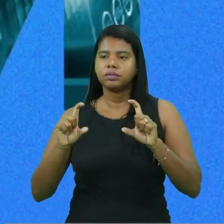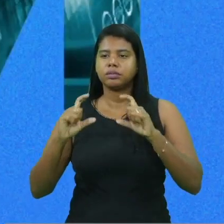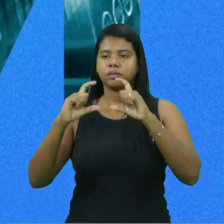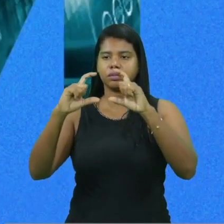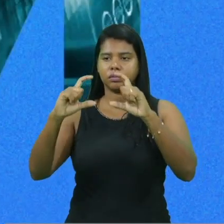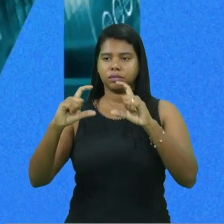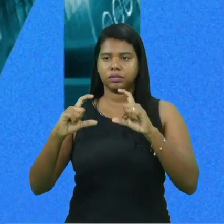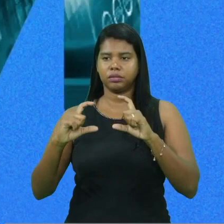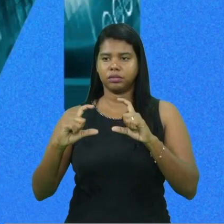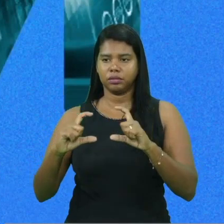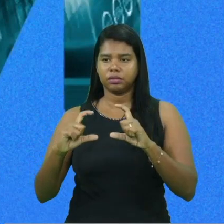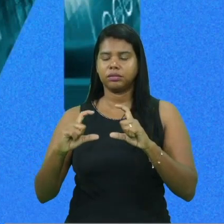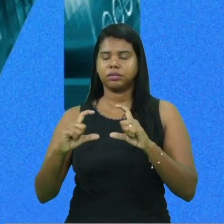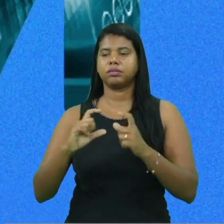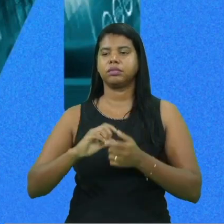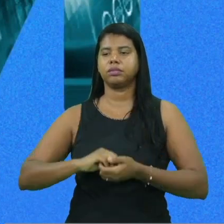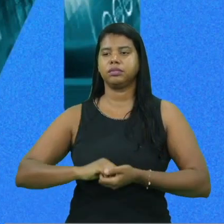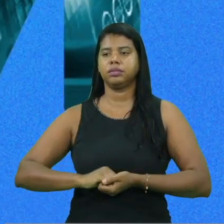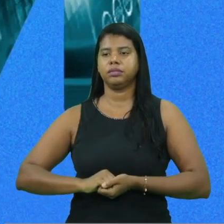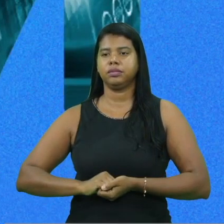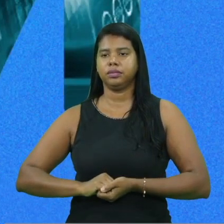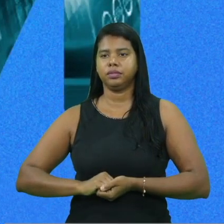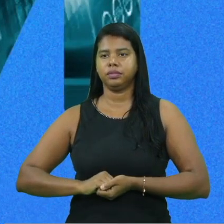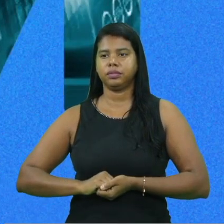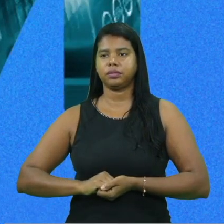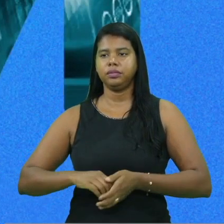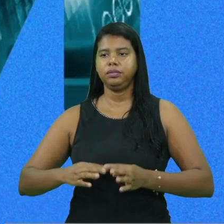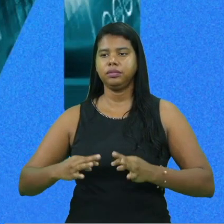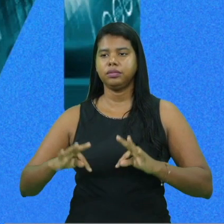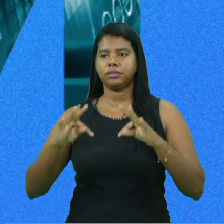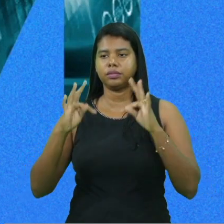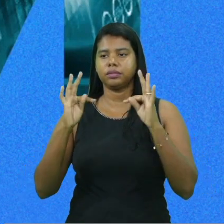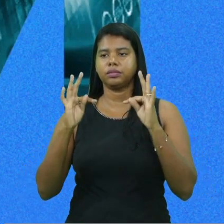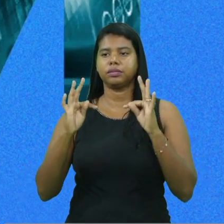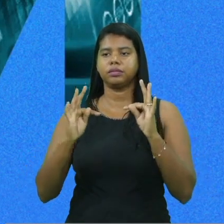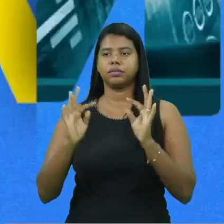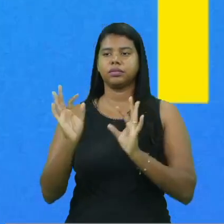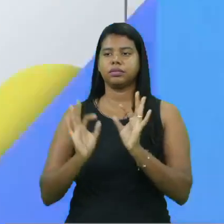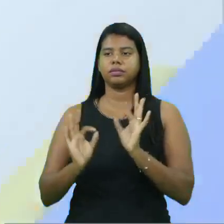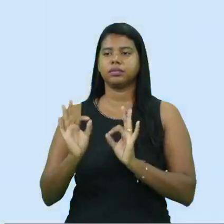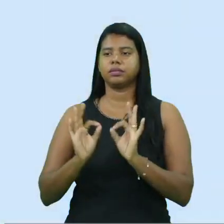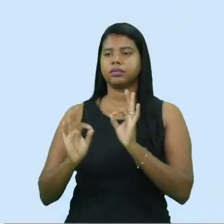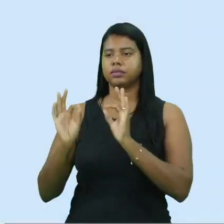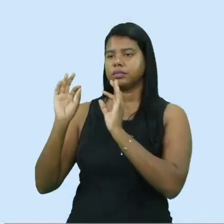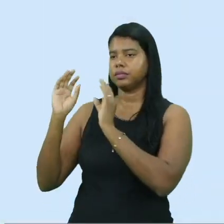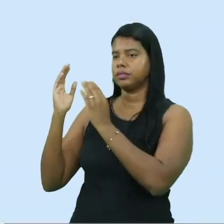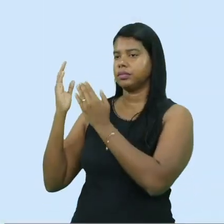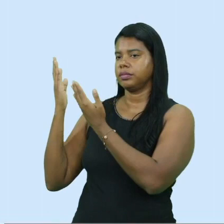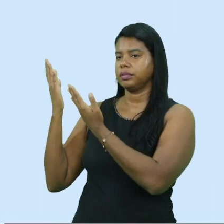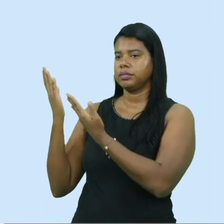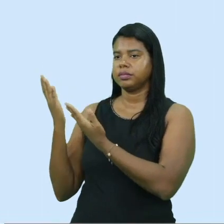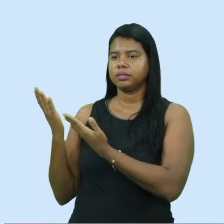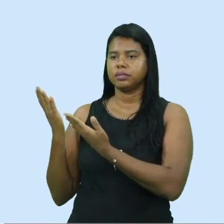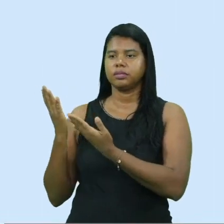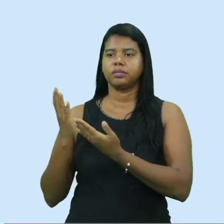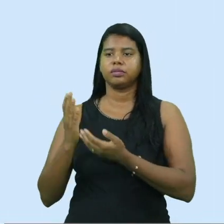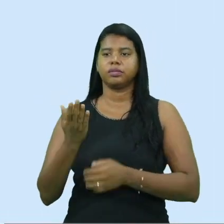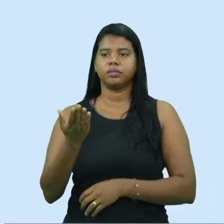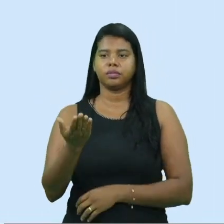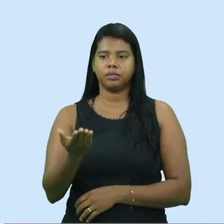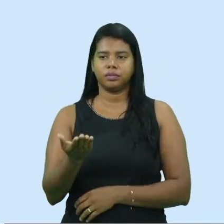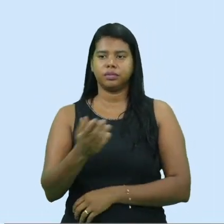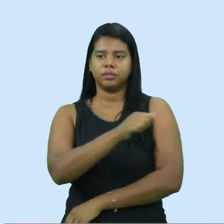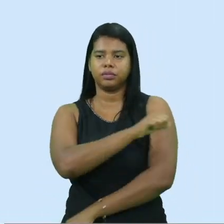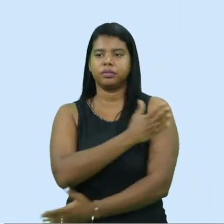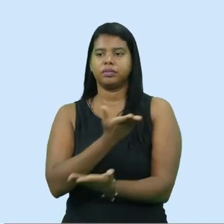às necessidades e demandas de artefatos digitais. Aí tem alguns aspectos aí que eu quero conversar com vocês,